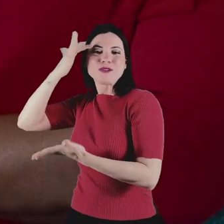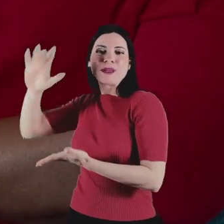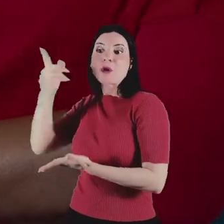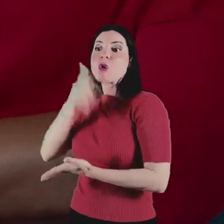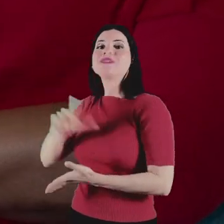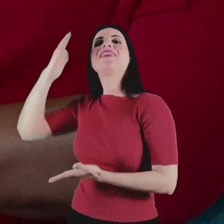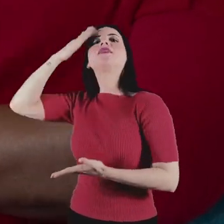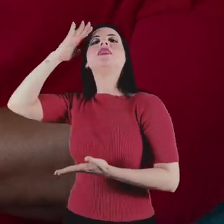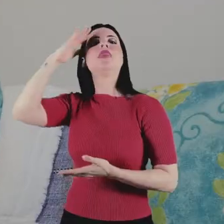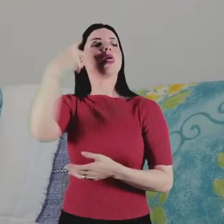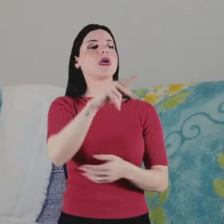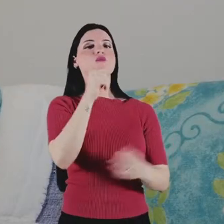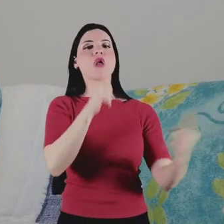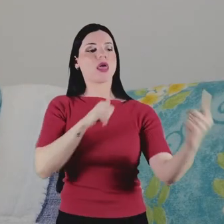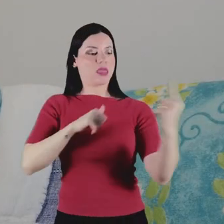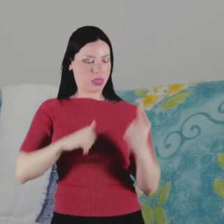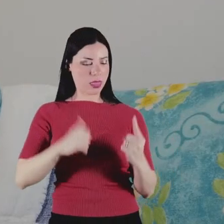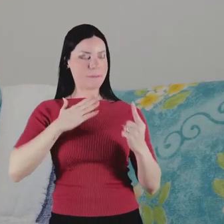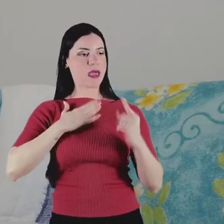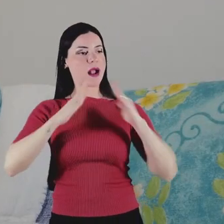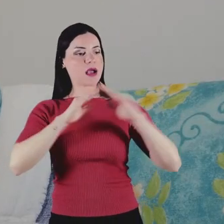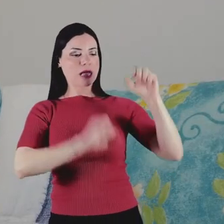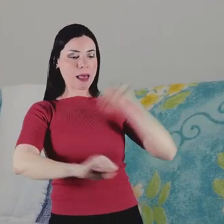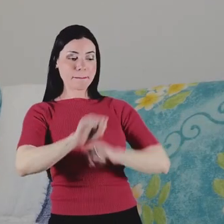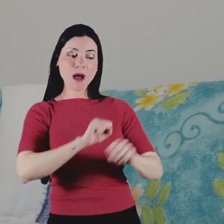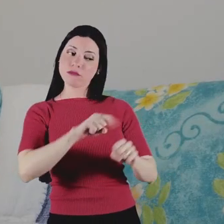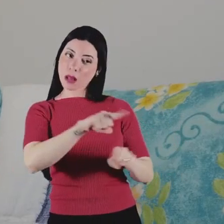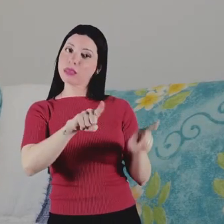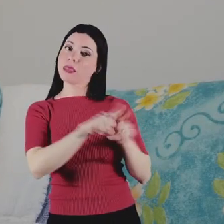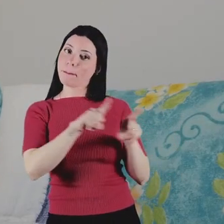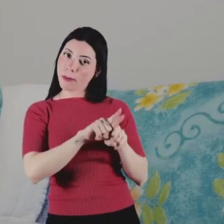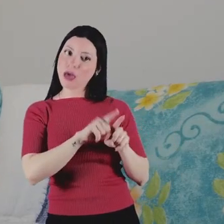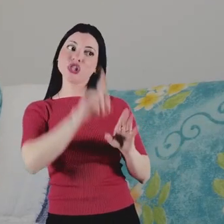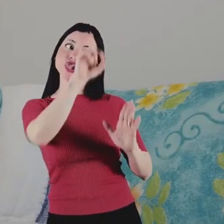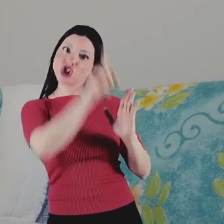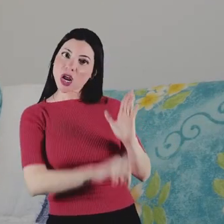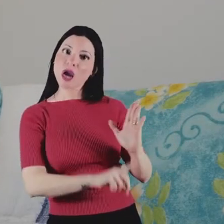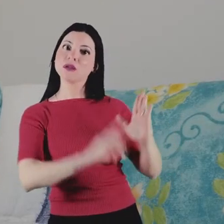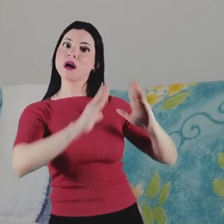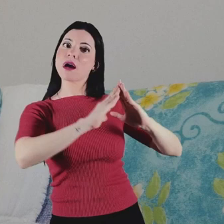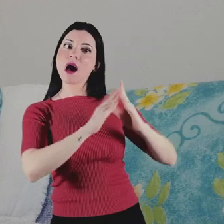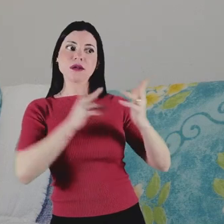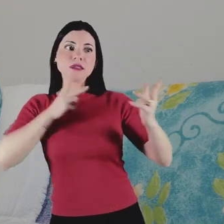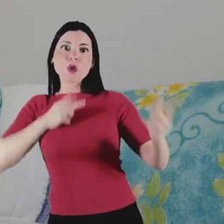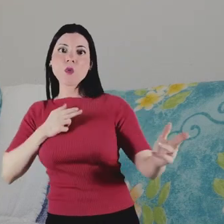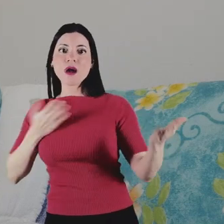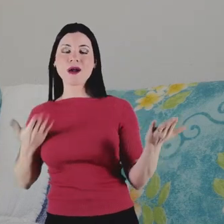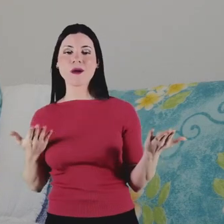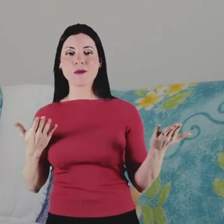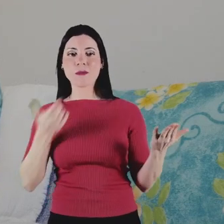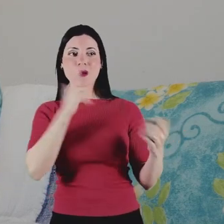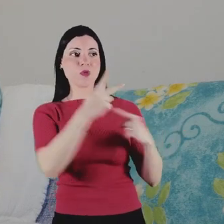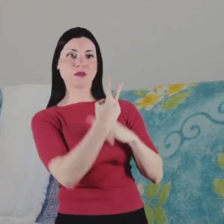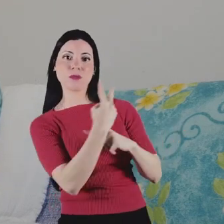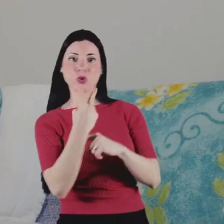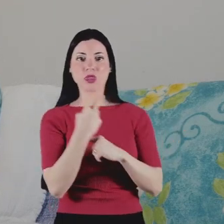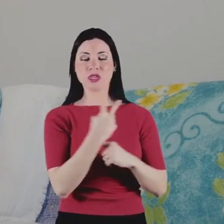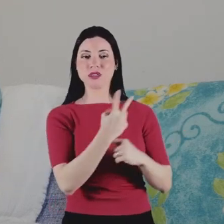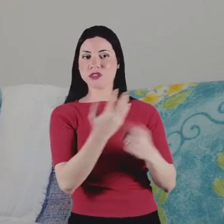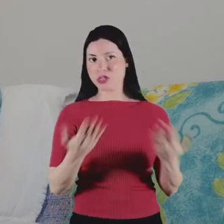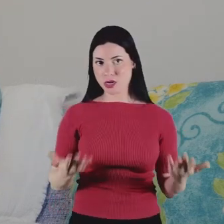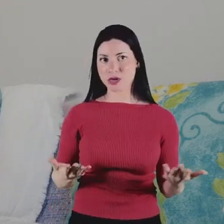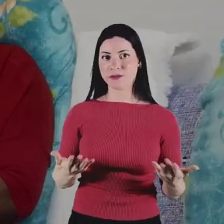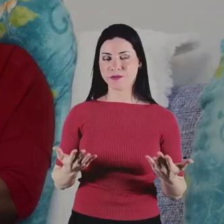trajetória dele, para ele entender que aquela trabalhadora da casa dele também tinha o direito de ficar em casa da mesma forma